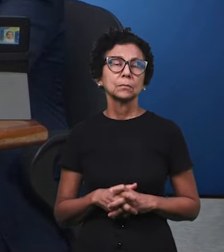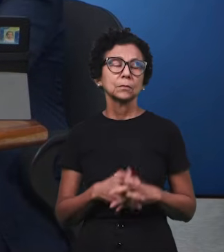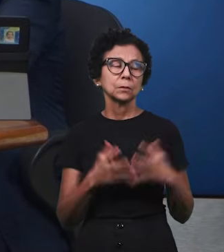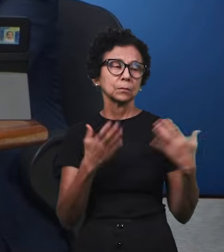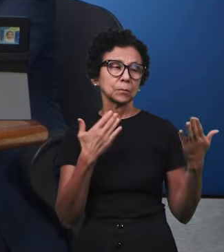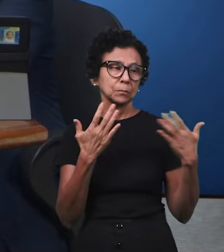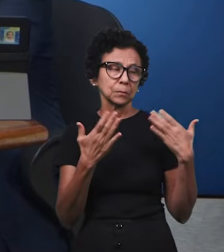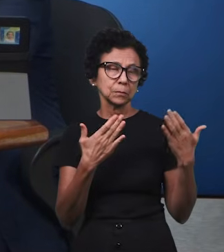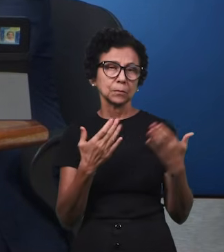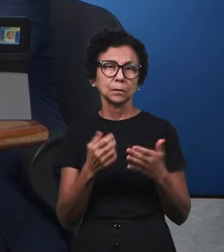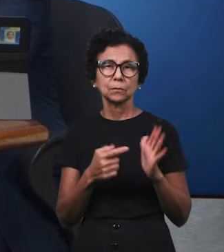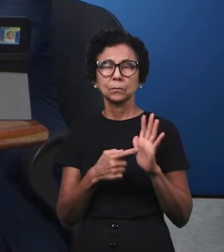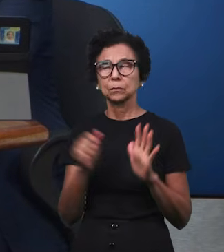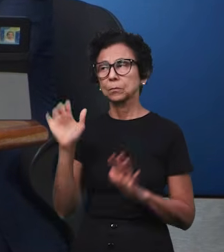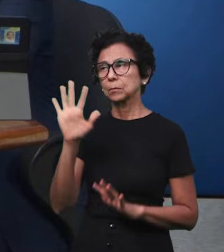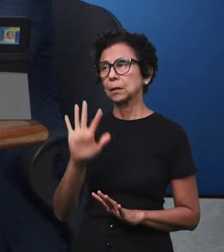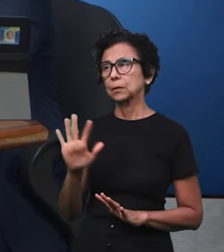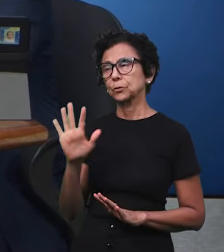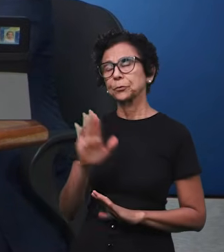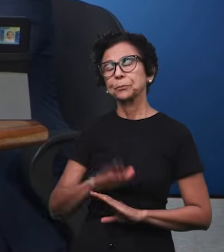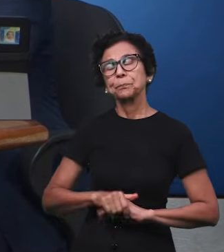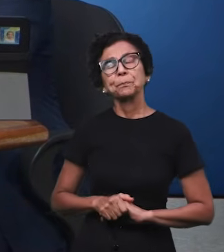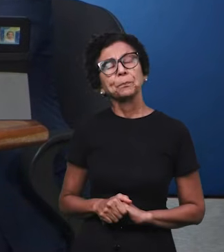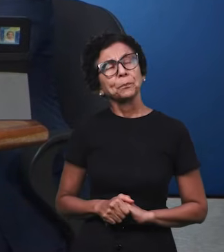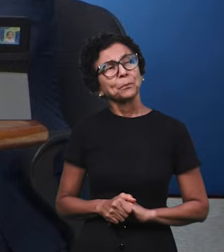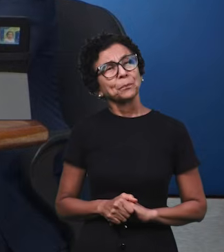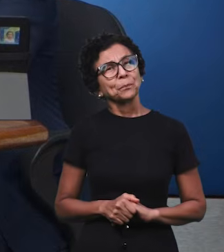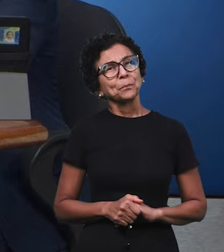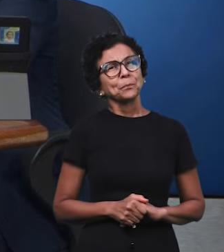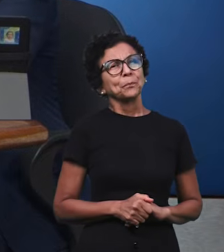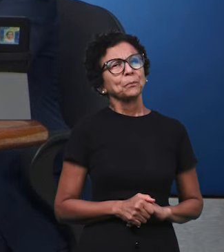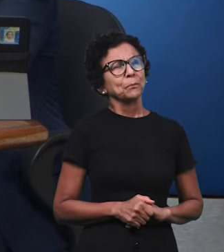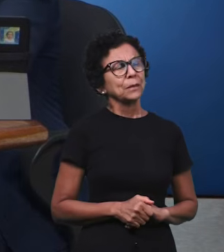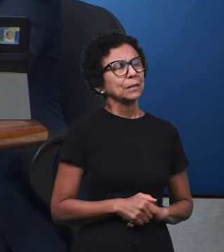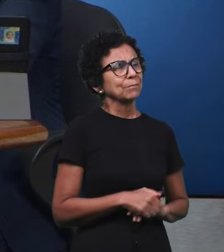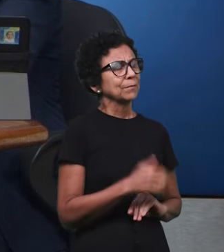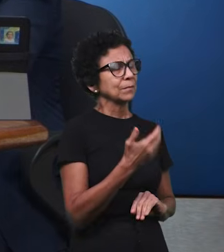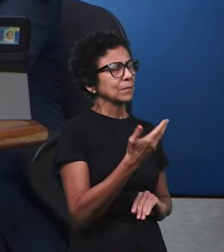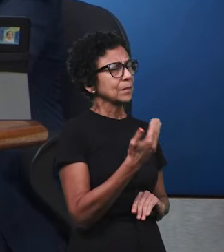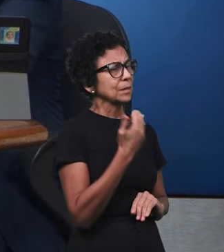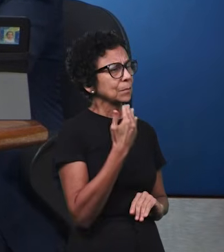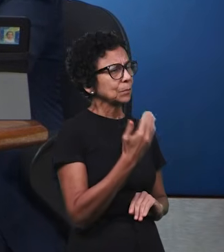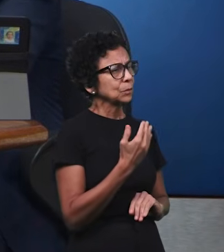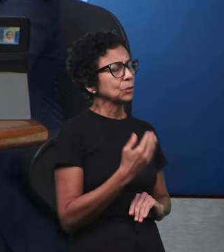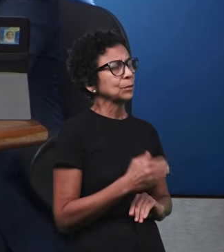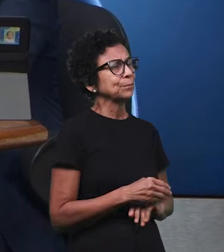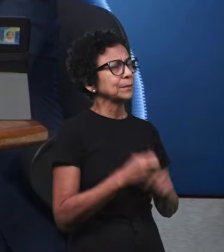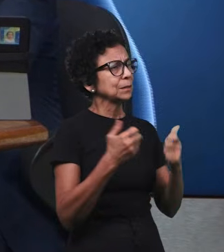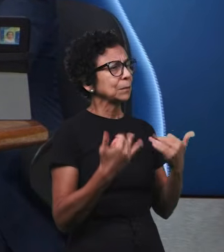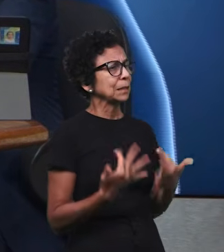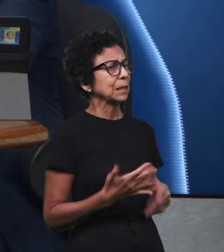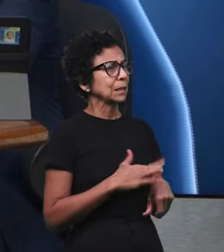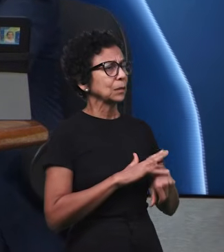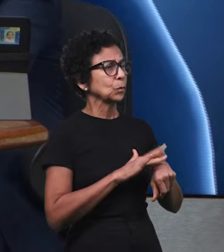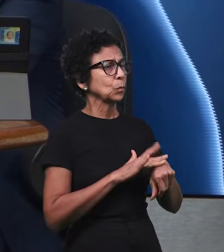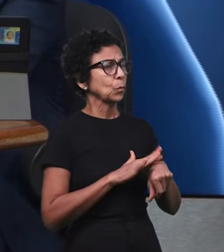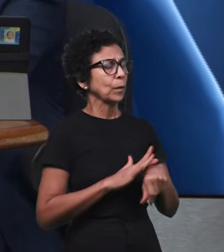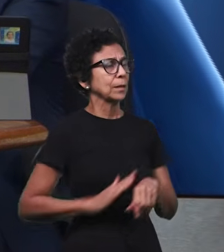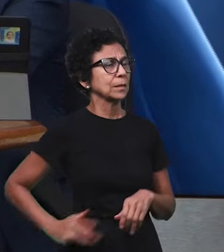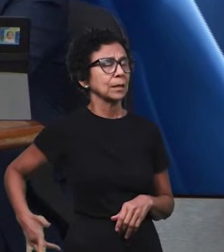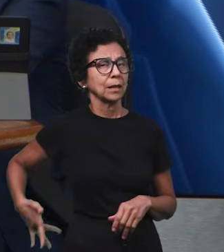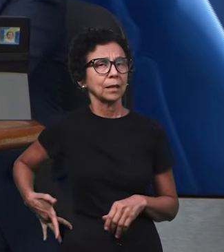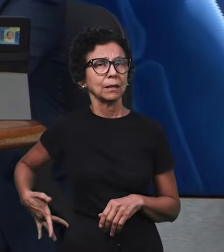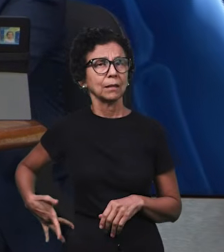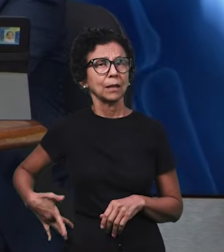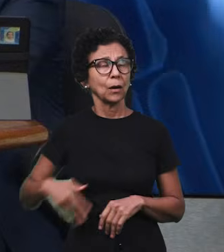conversando, as imagens vão circulando. Mas eu queria que a senhora discutisse conosco aqui sobre o que é a doença renal crônica